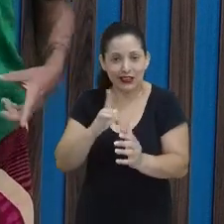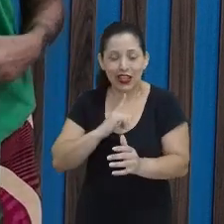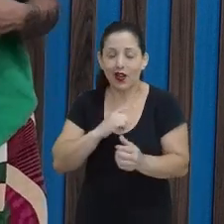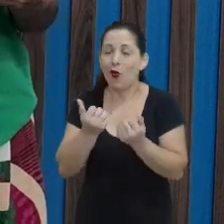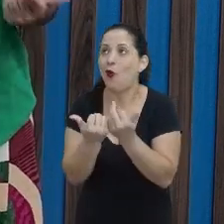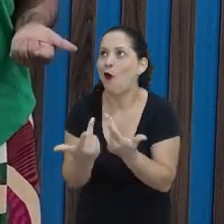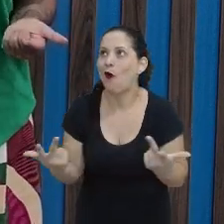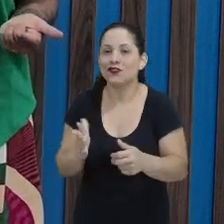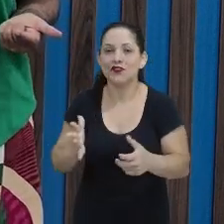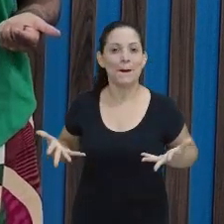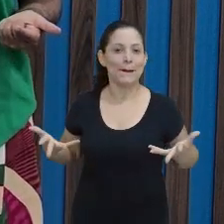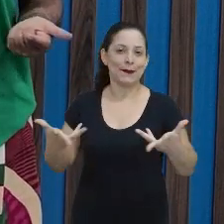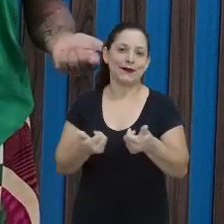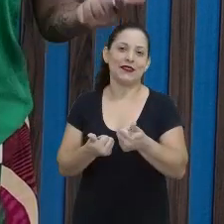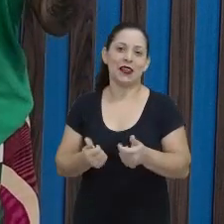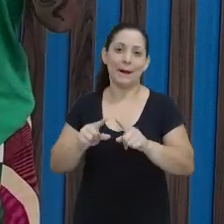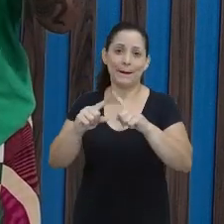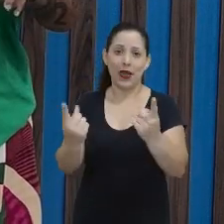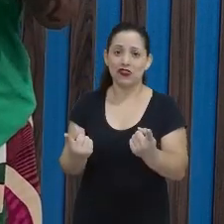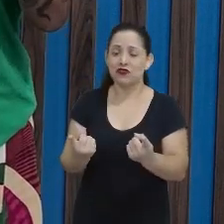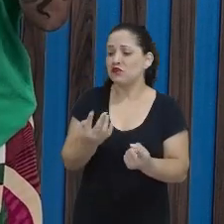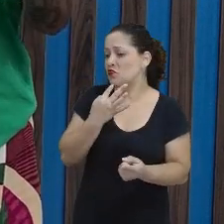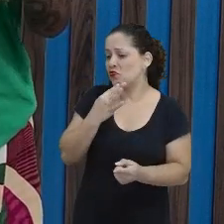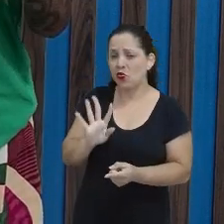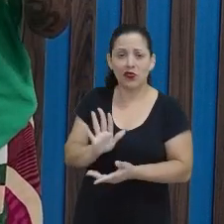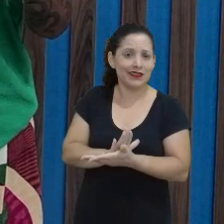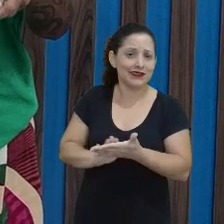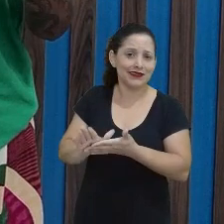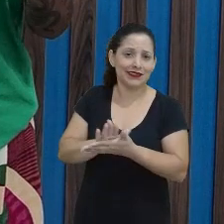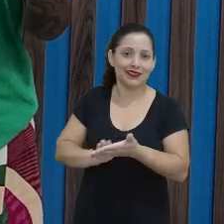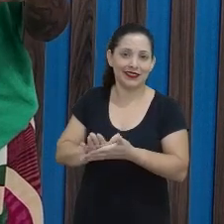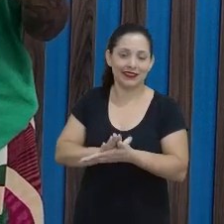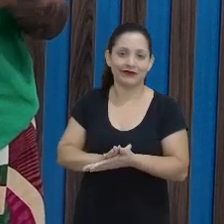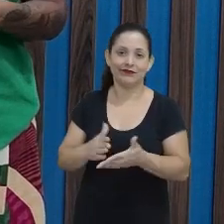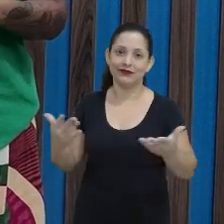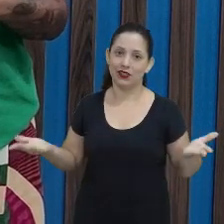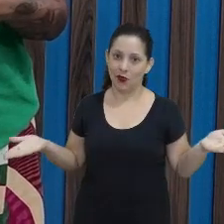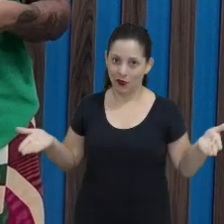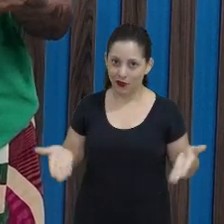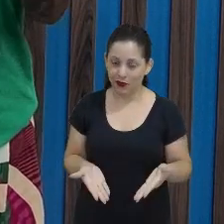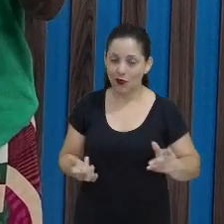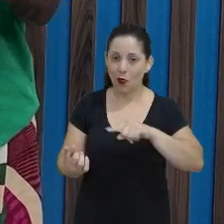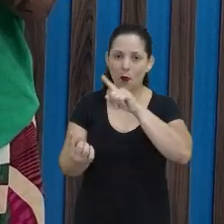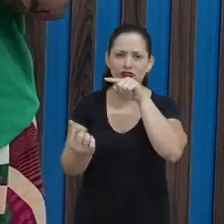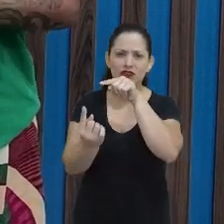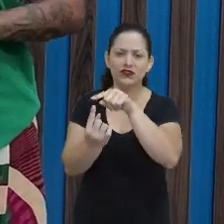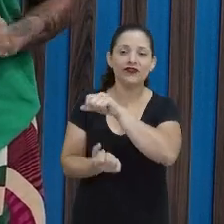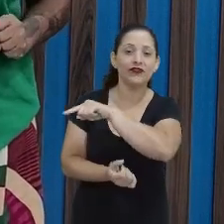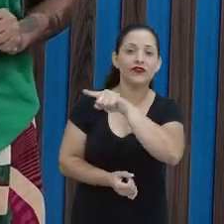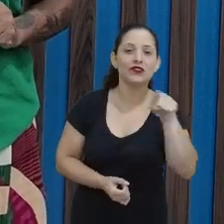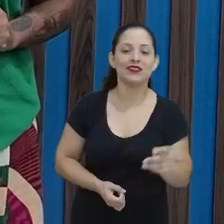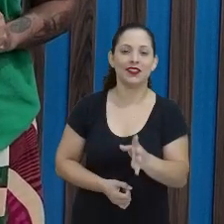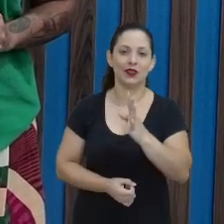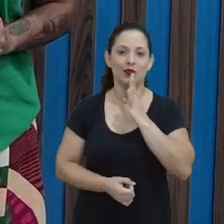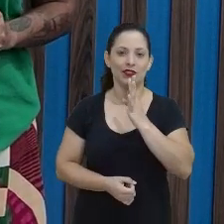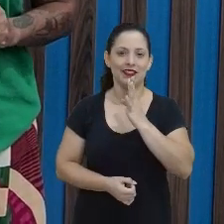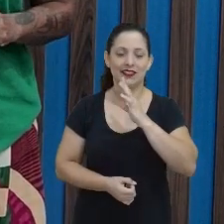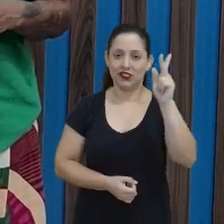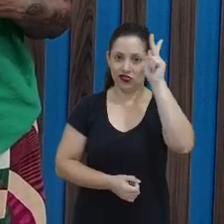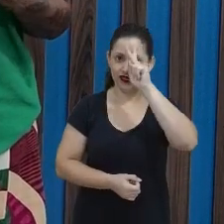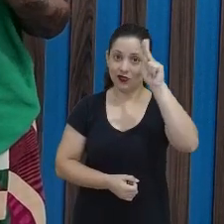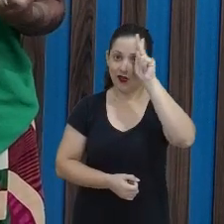a gente às vezes não conhece. Então, esse é um dos objetivos das nossas aulas aqui de história, é que você conheça a história da sua cidade, que